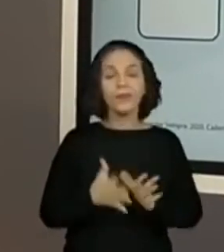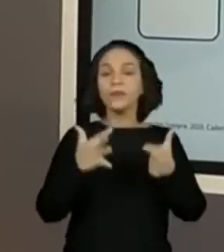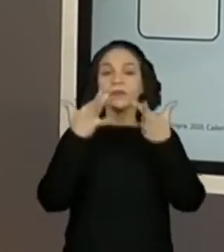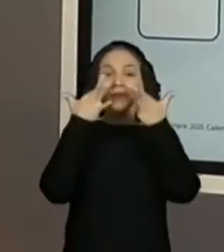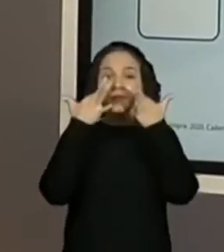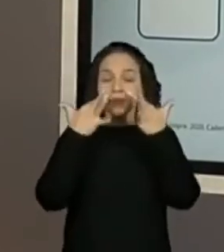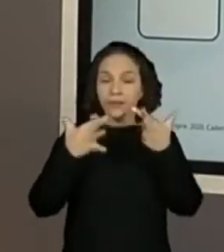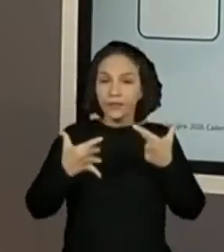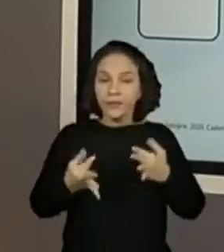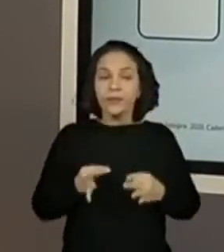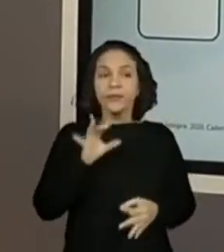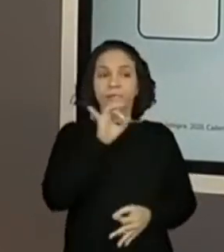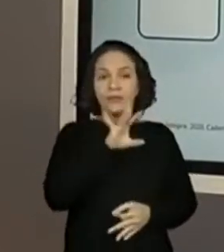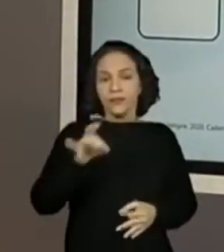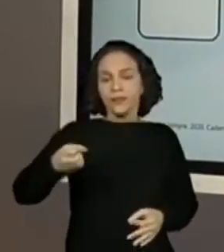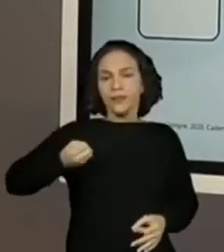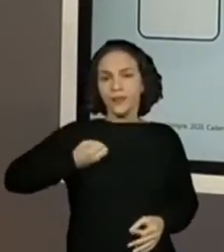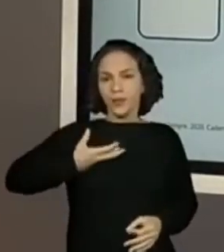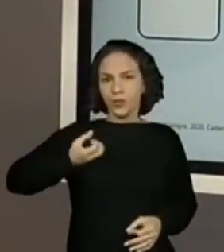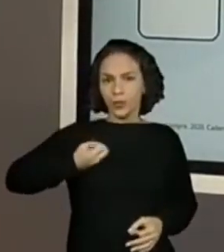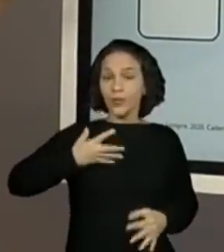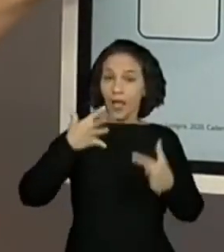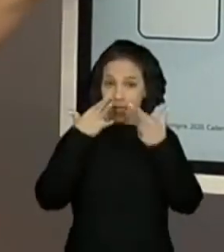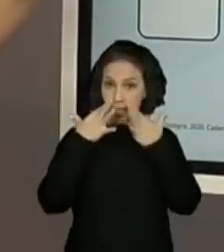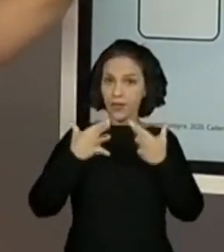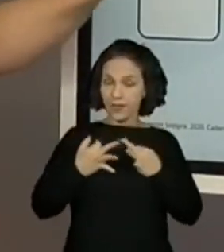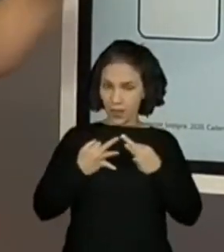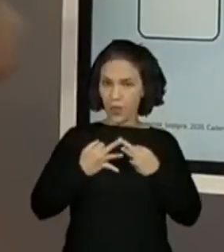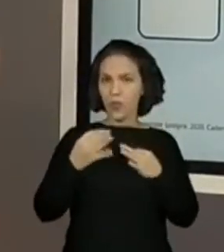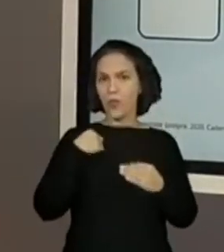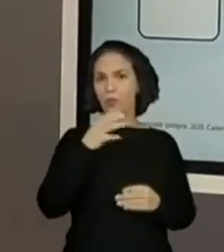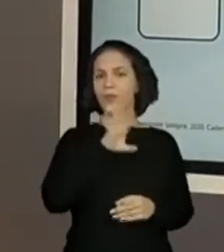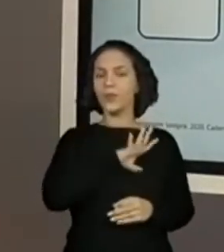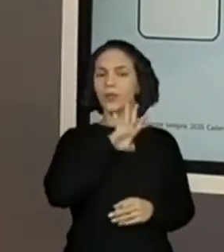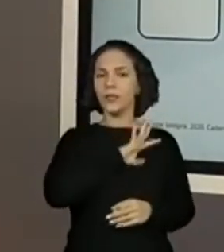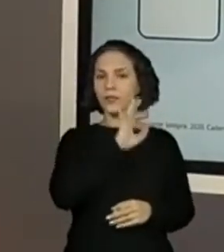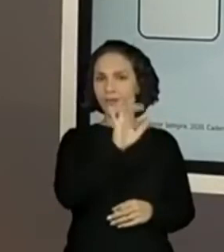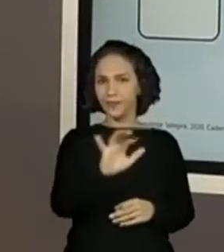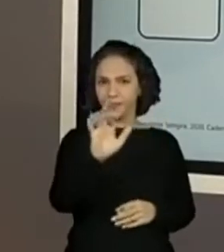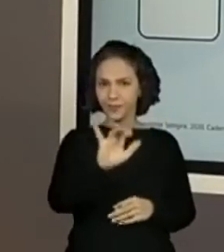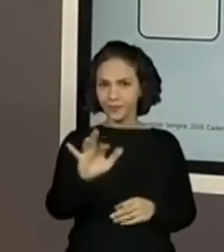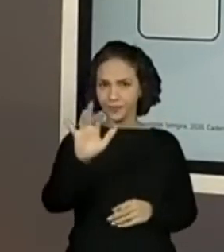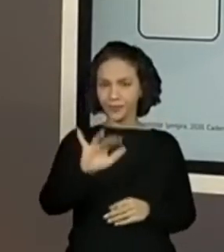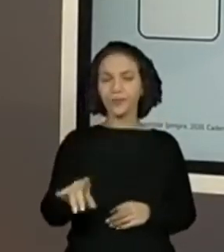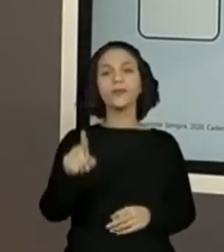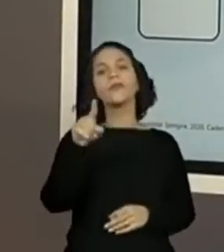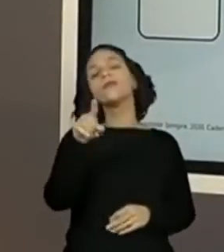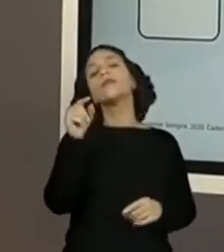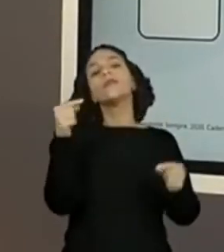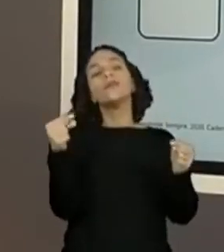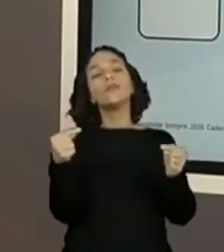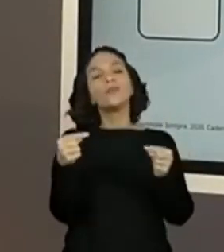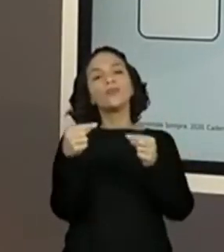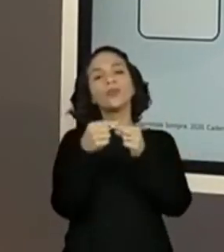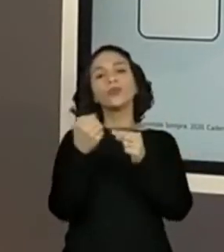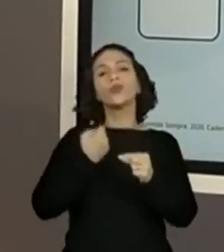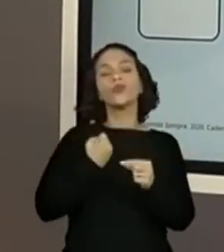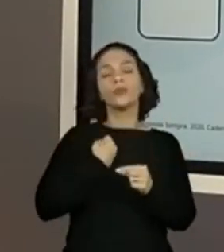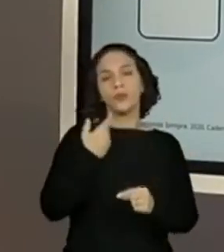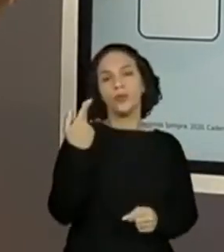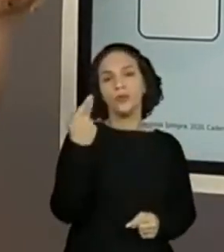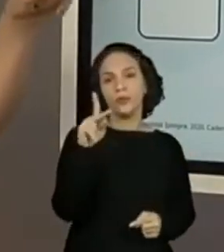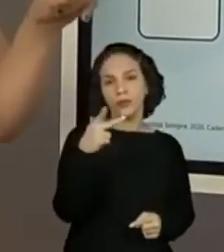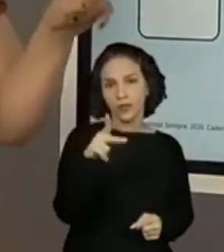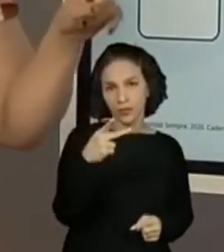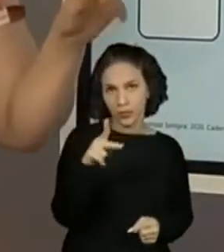eu vou ditar cada um dos números. Para cada espaço, eu vou marcar aqui qual é o espaço que você deve escrever o número.